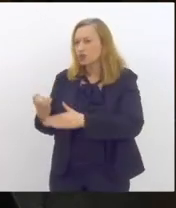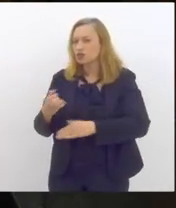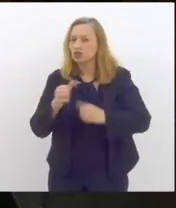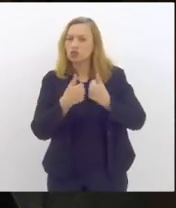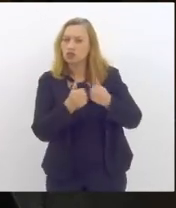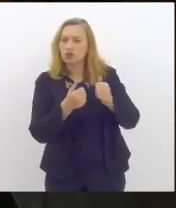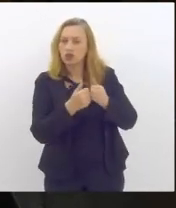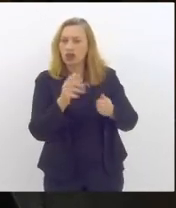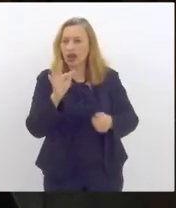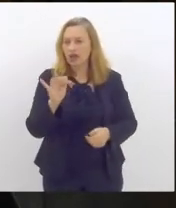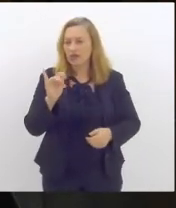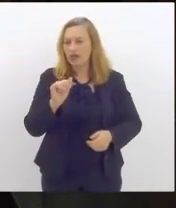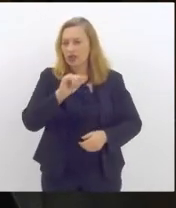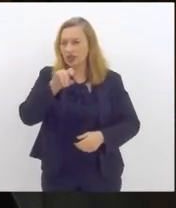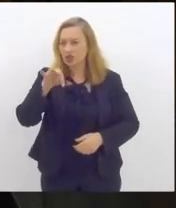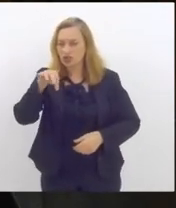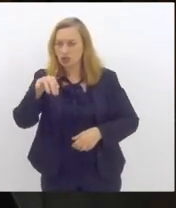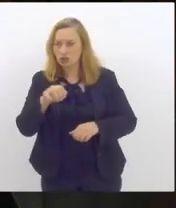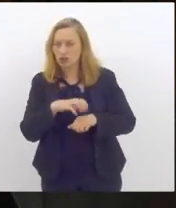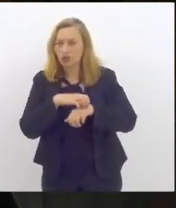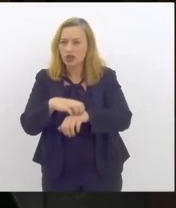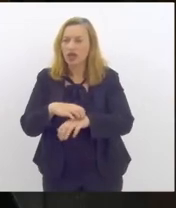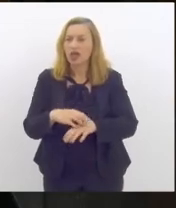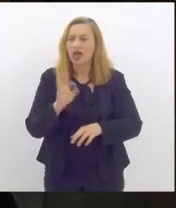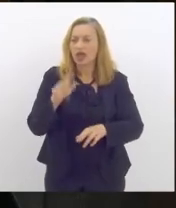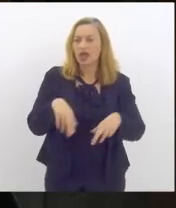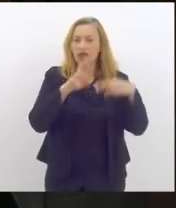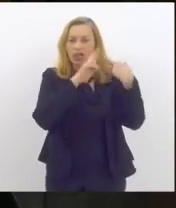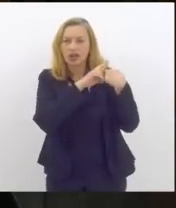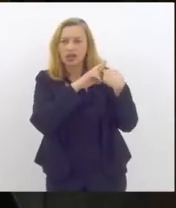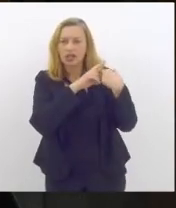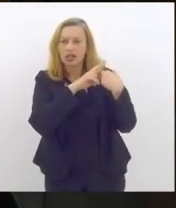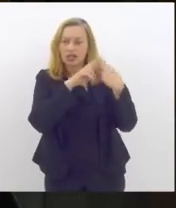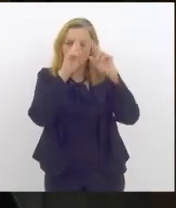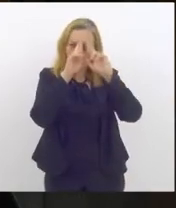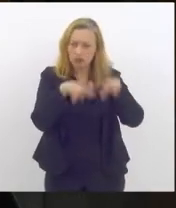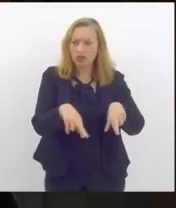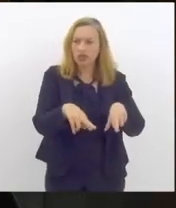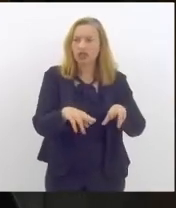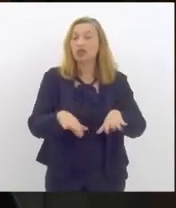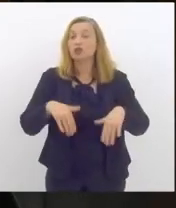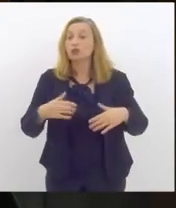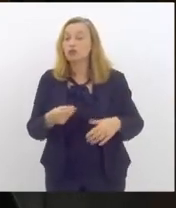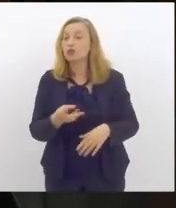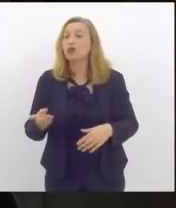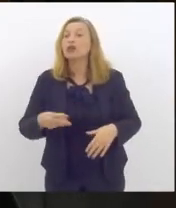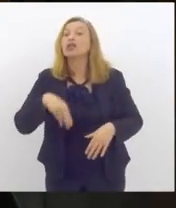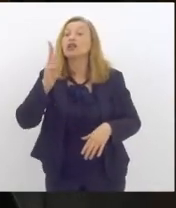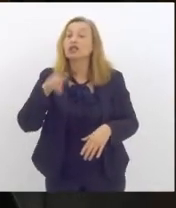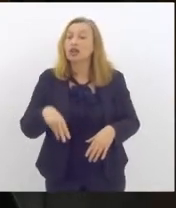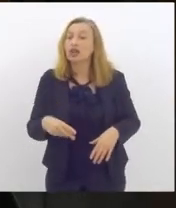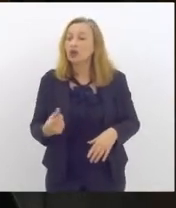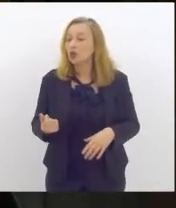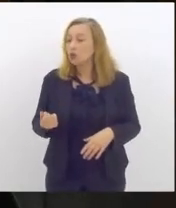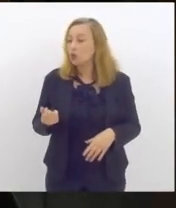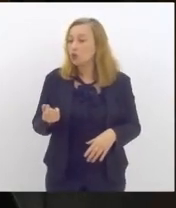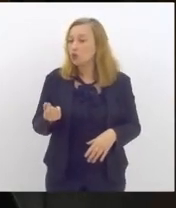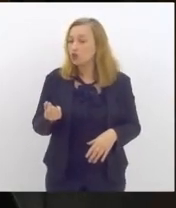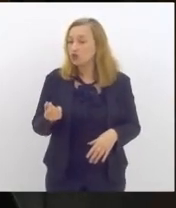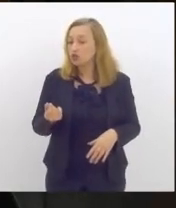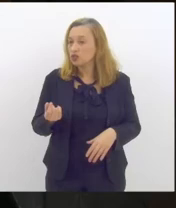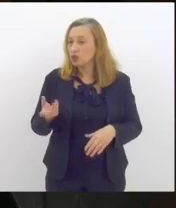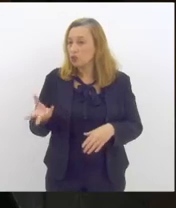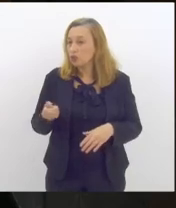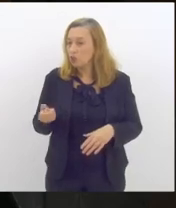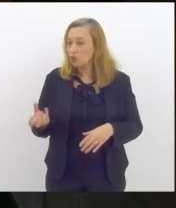transporta sequer isso é respeitado e colocado em vigor enquanto isso quem lucra com a crise dos